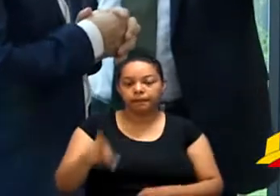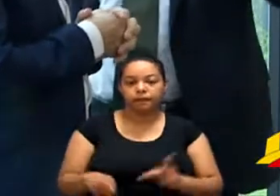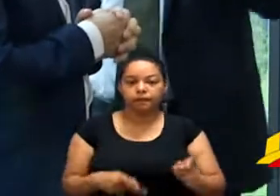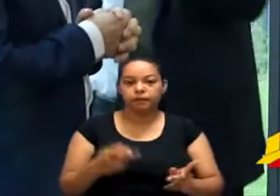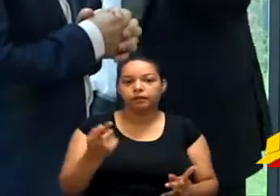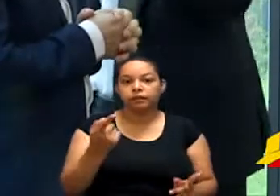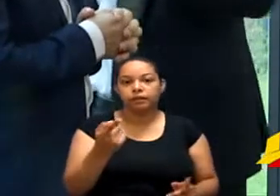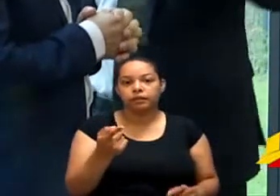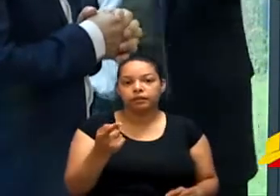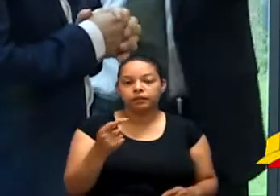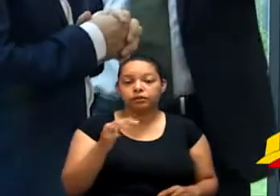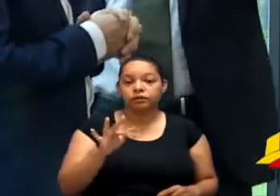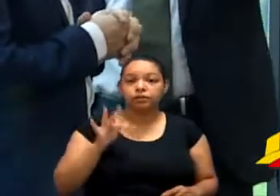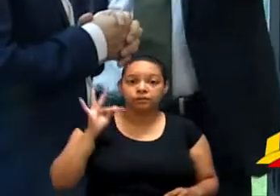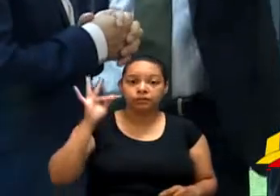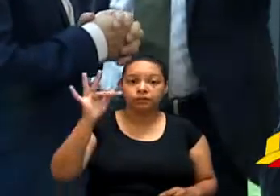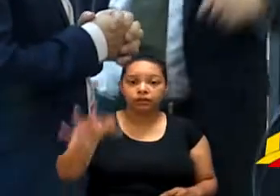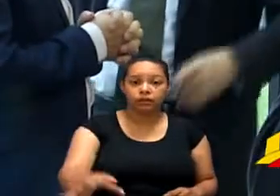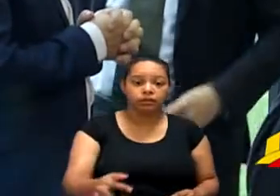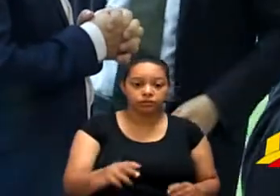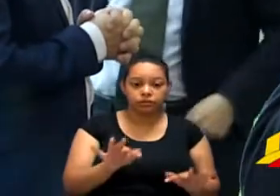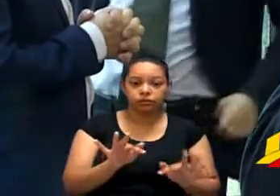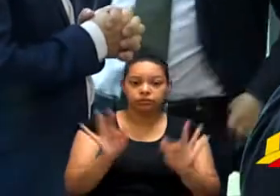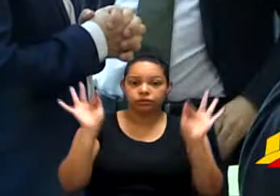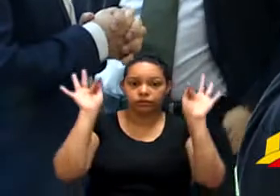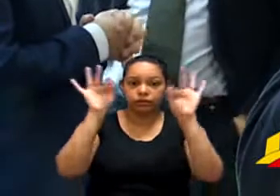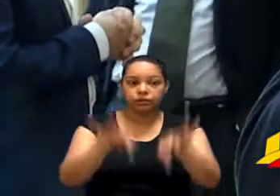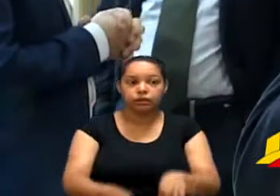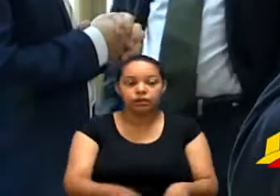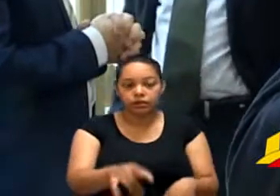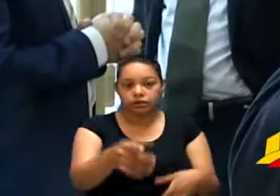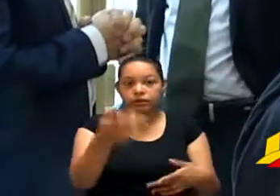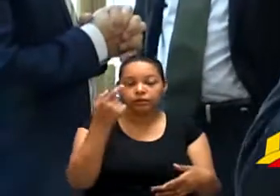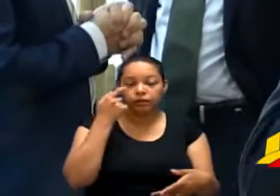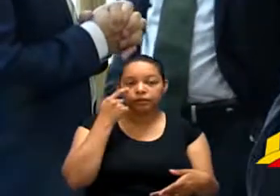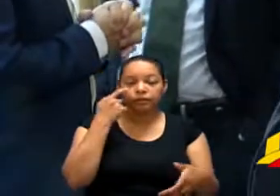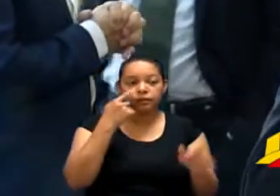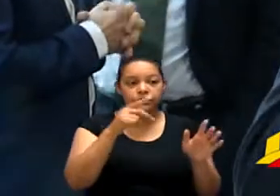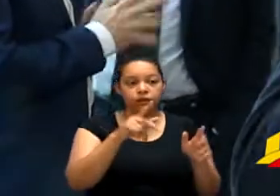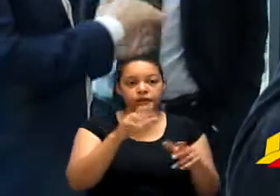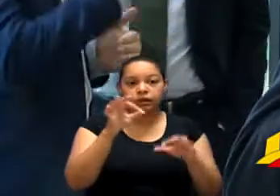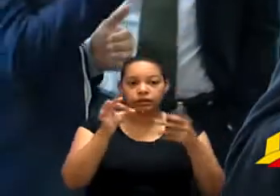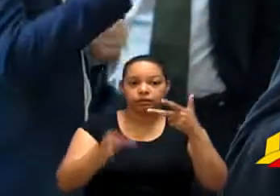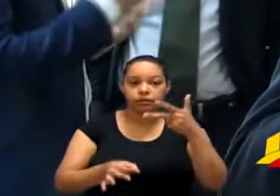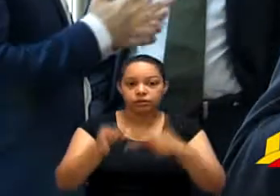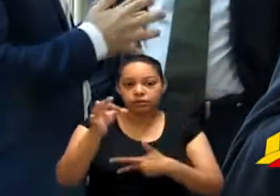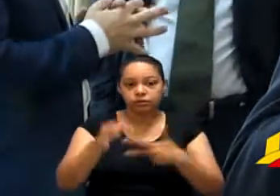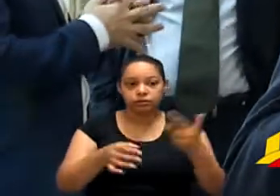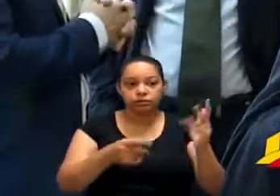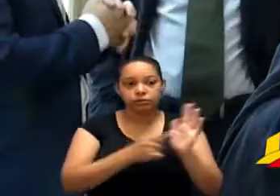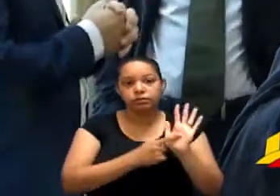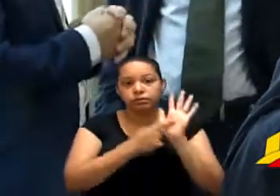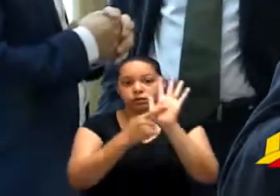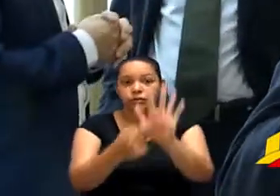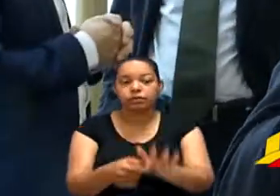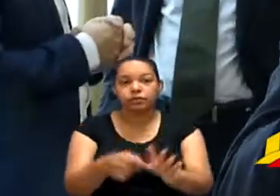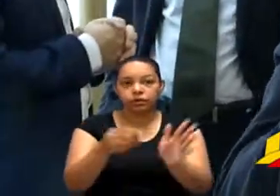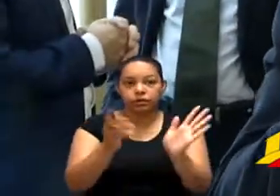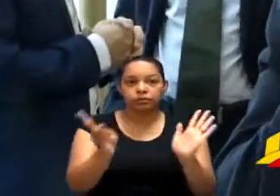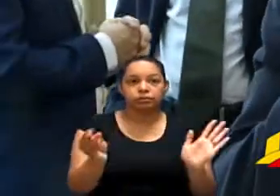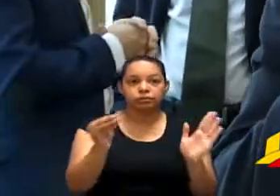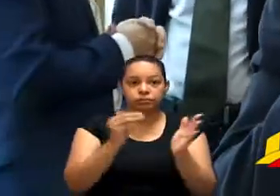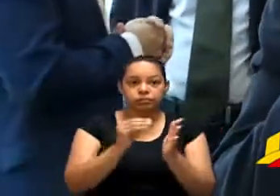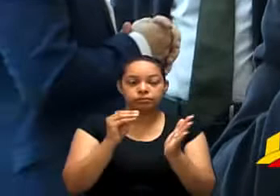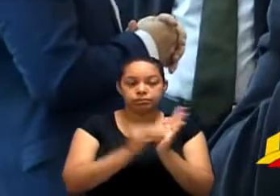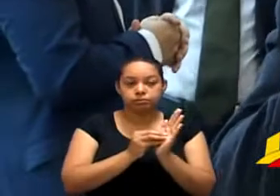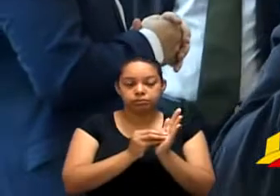tudo isso lá na frente quando executivo publicou foi dado como Incondicional através é disso